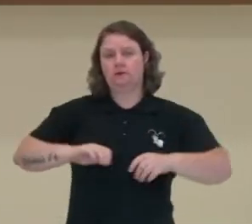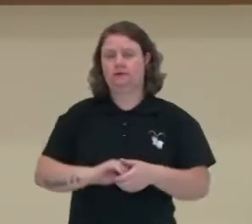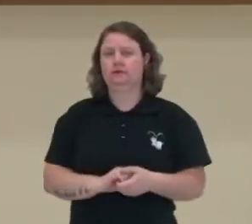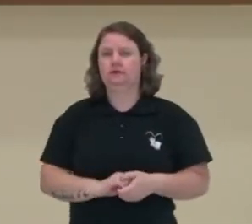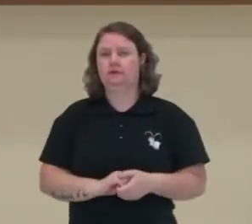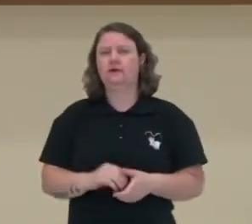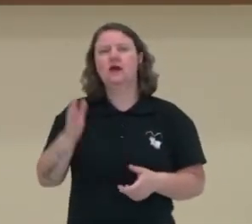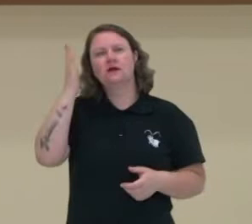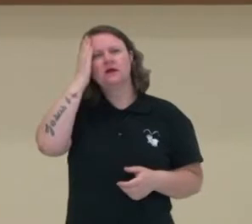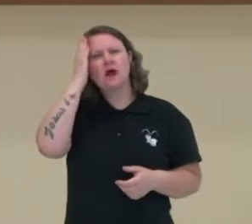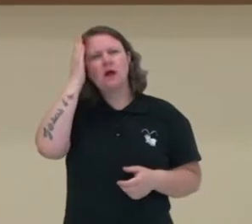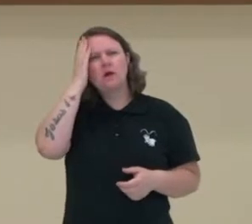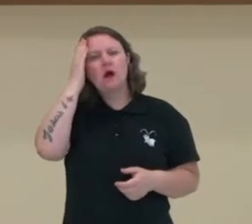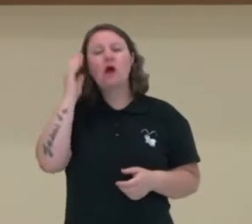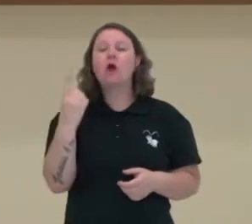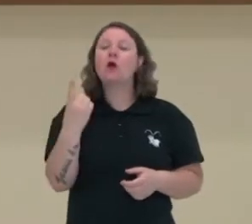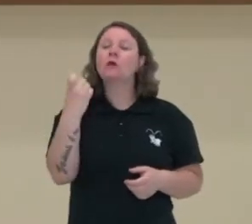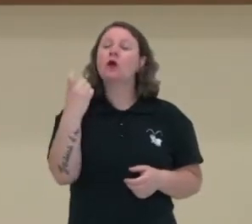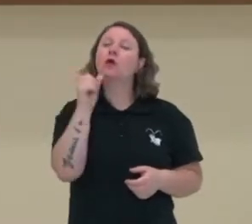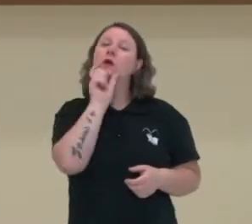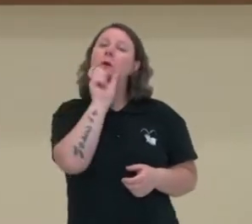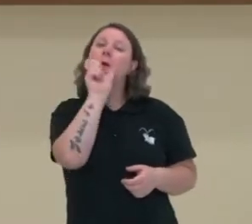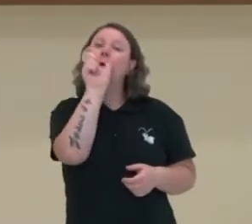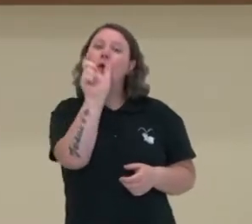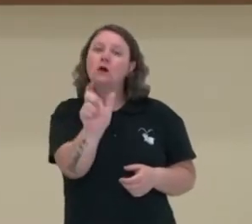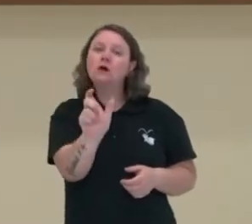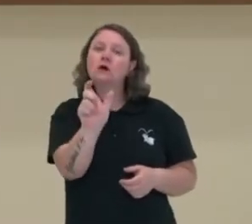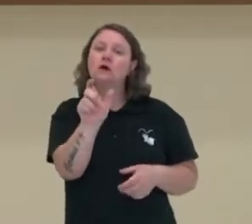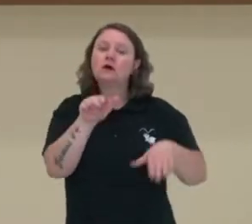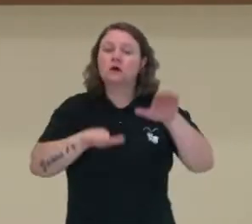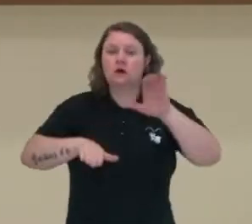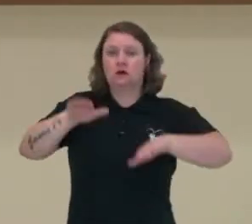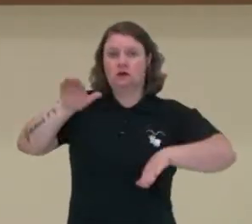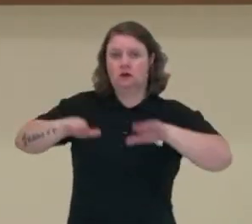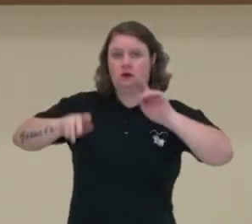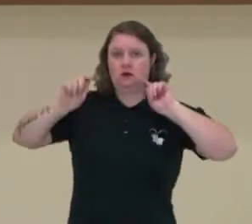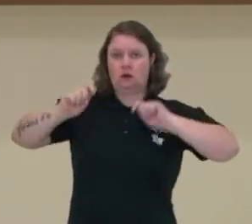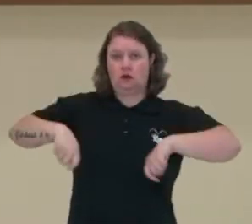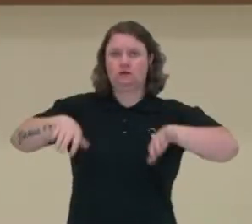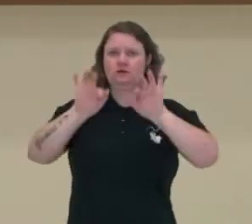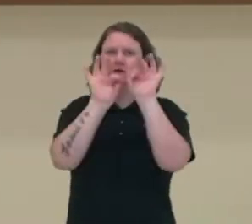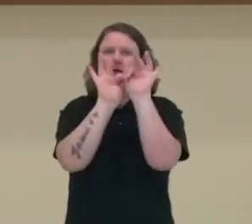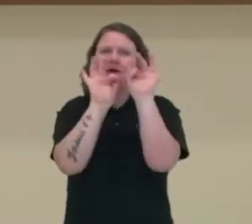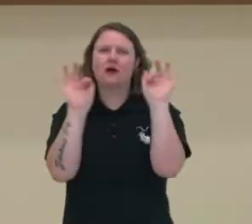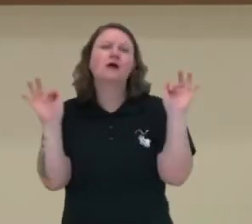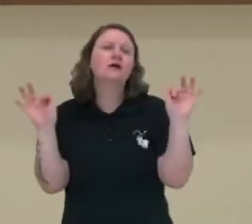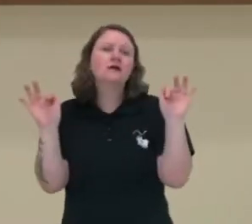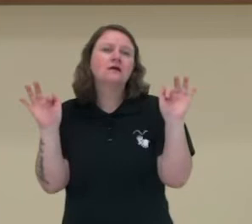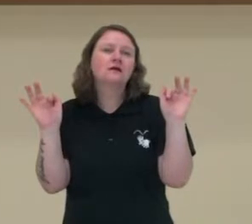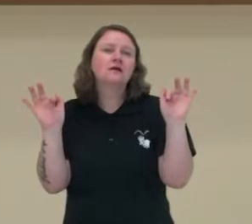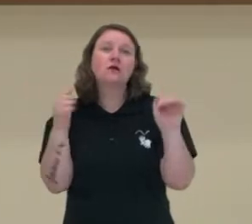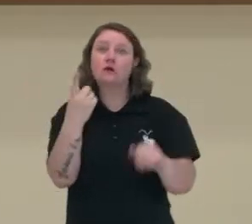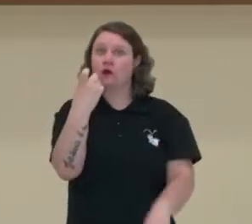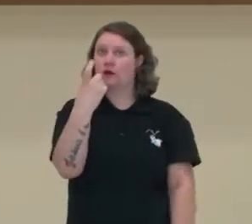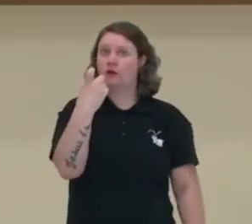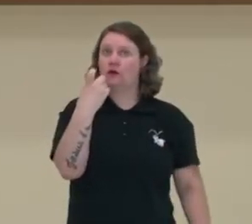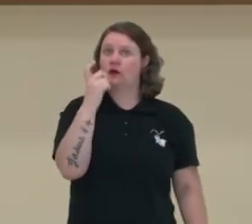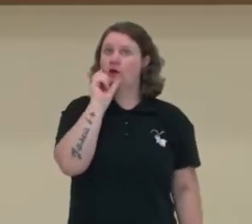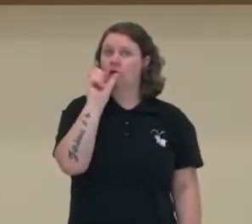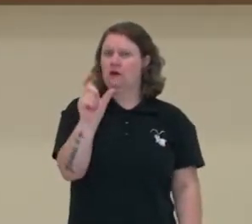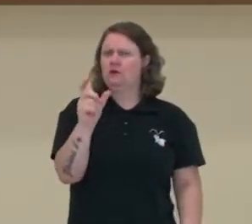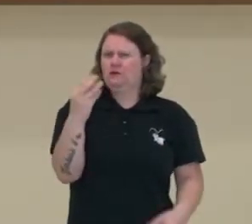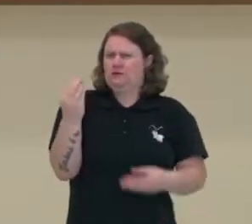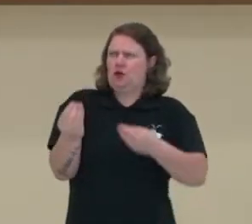que uma única palavra, às vezes, ela já pode ser chamada de frase? É. Mas de que forma